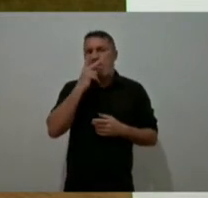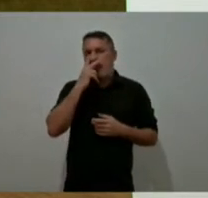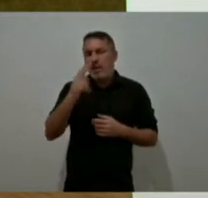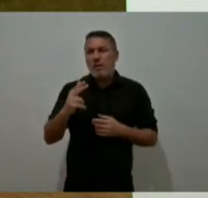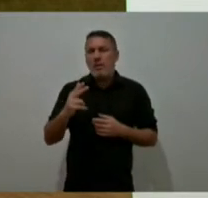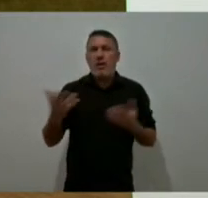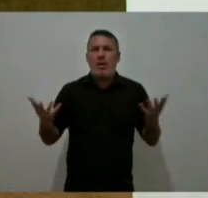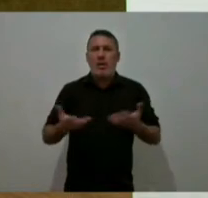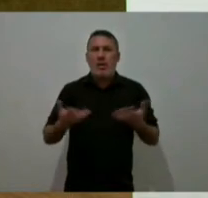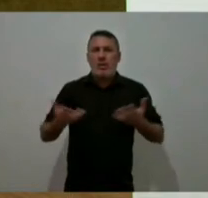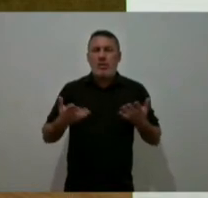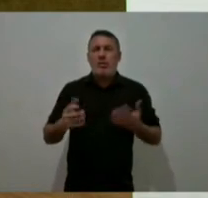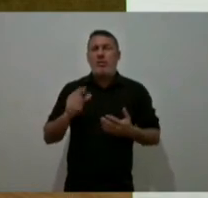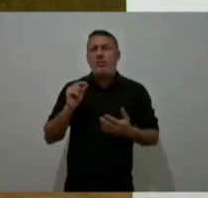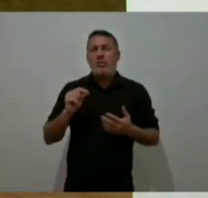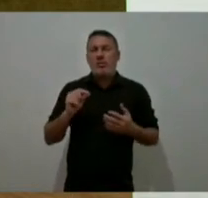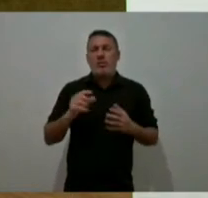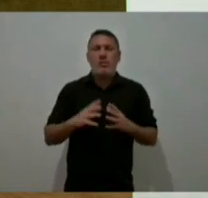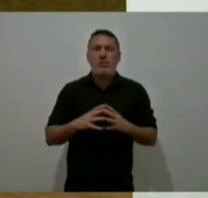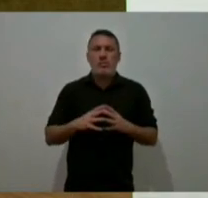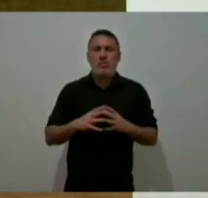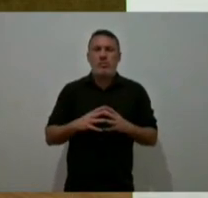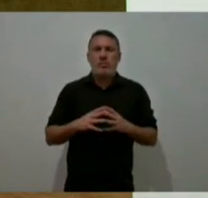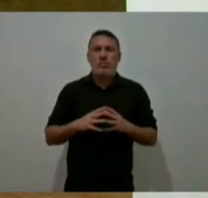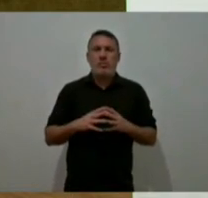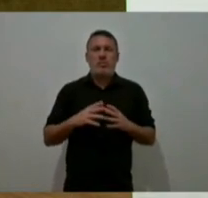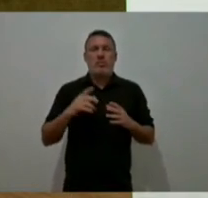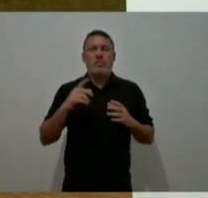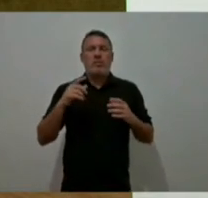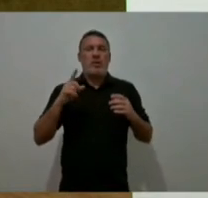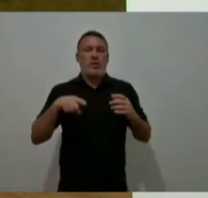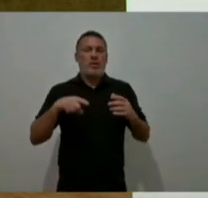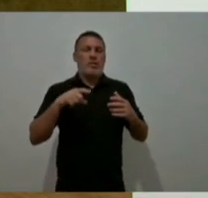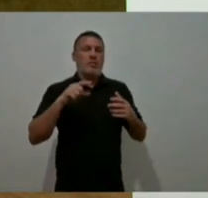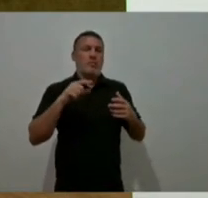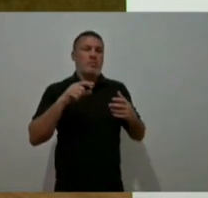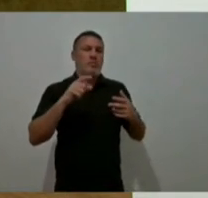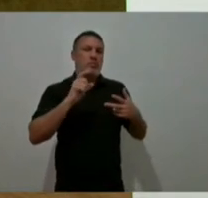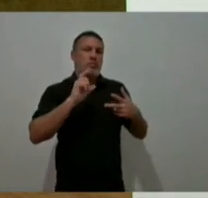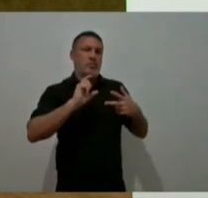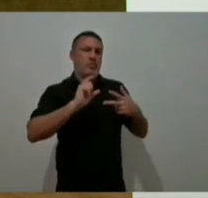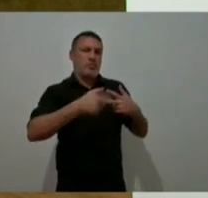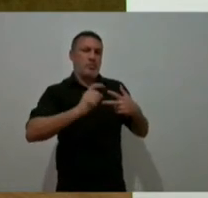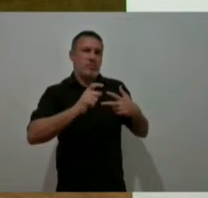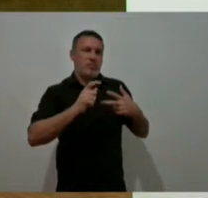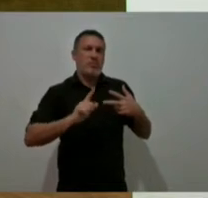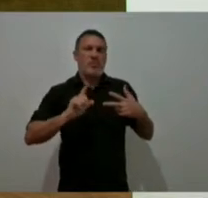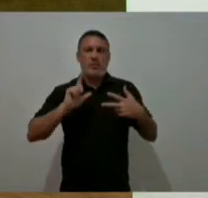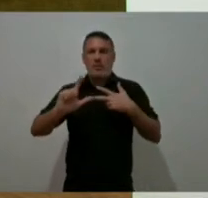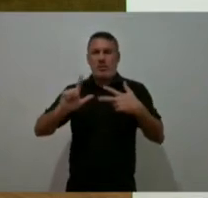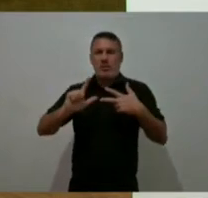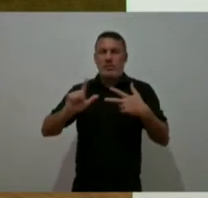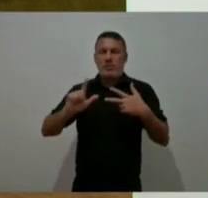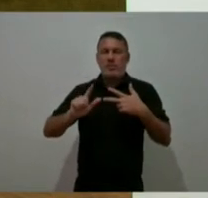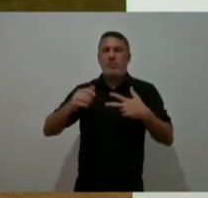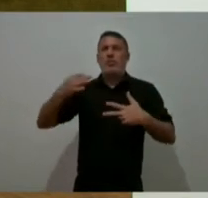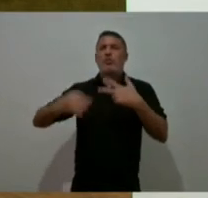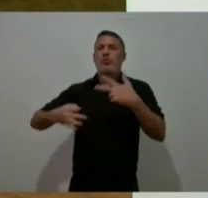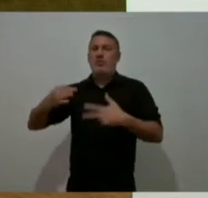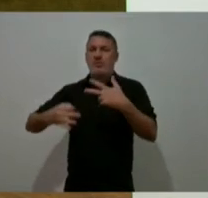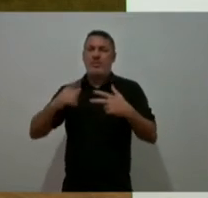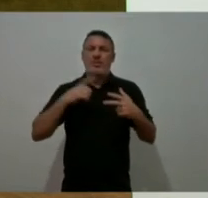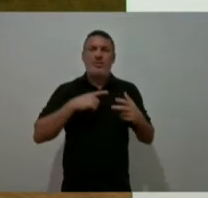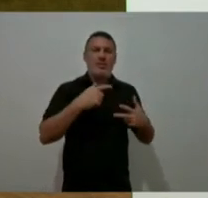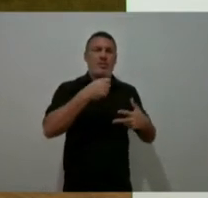quer no sistema do Poder Executivo, quer no Poder Legislativo e também no Poder Judiciário. Há um nível muito